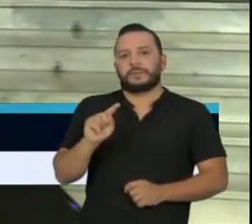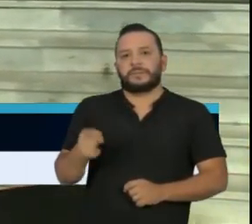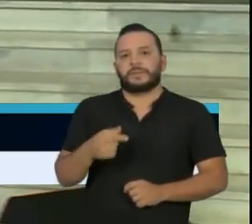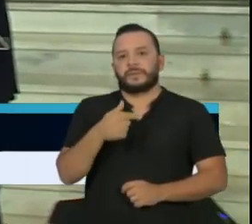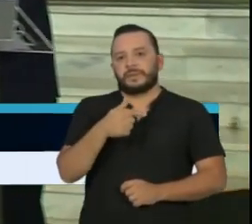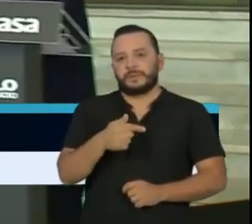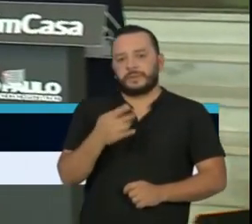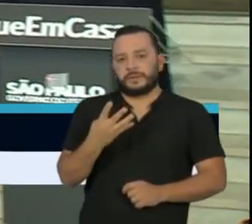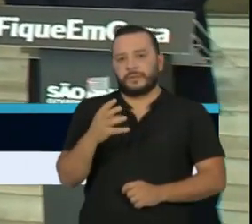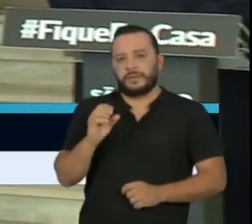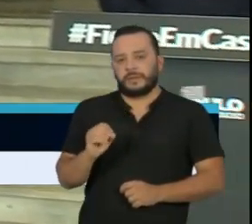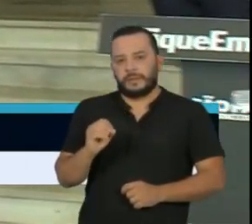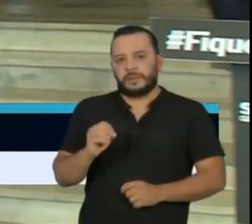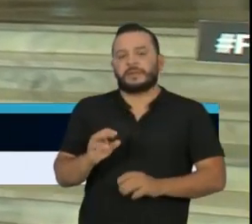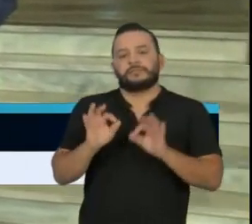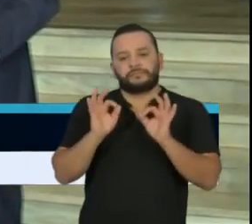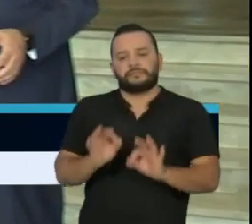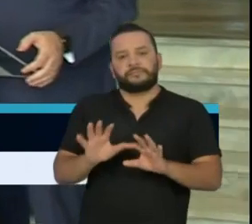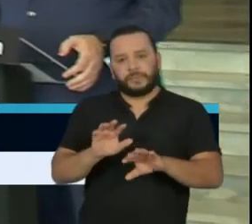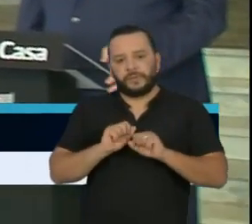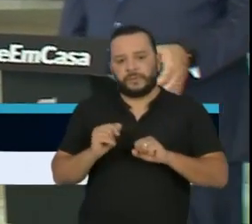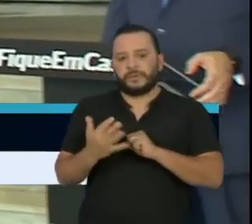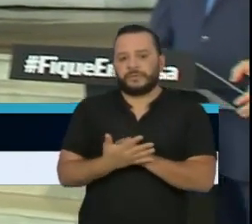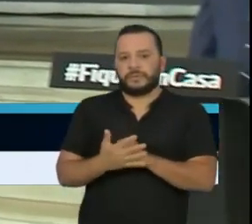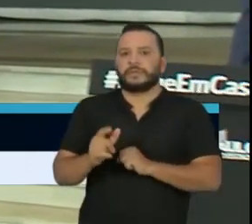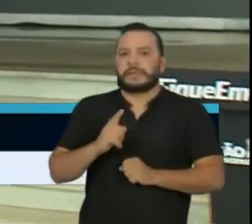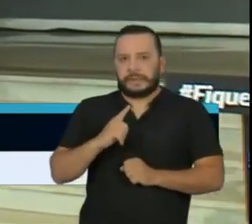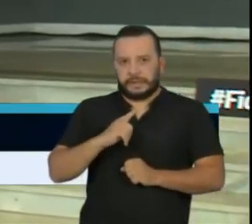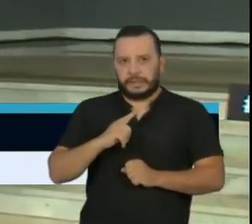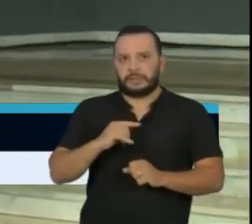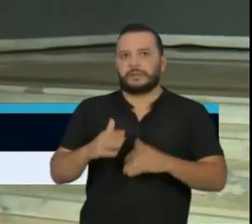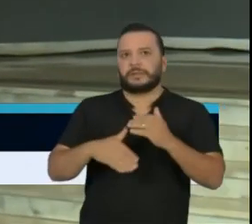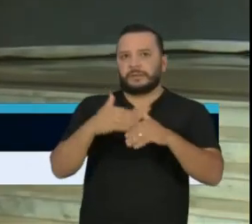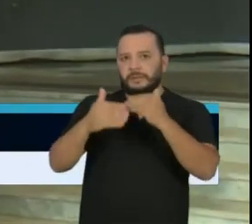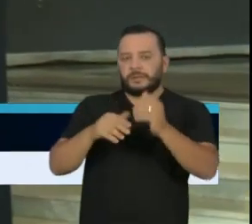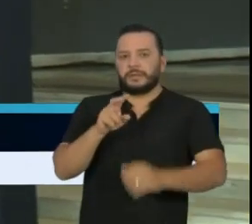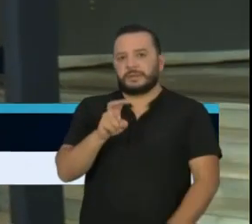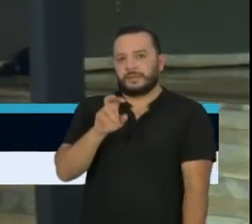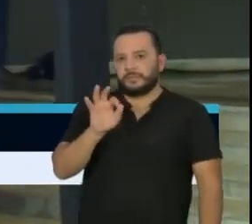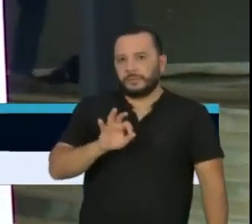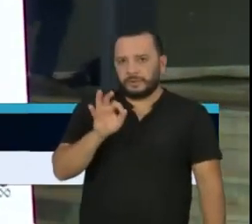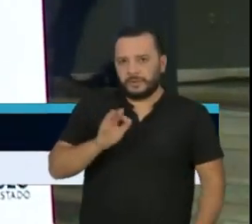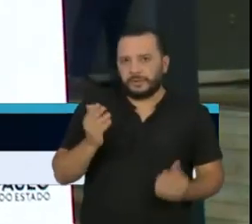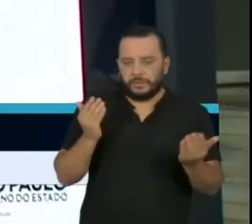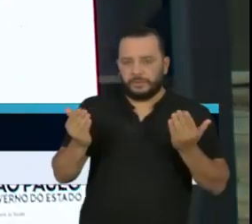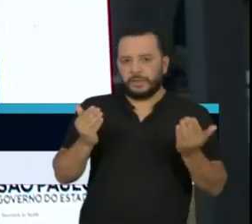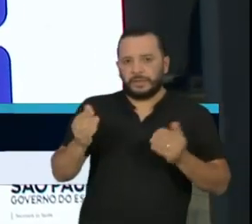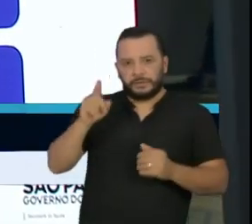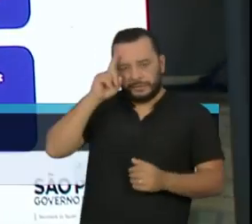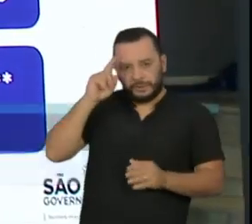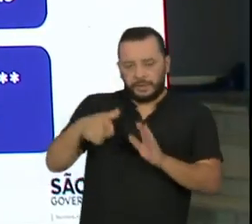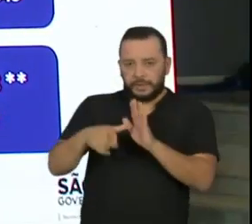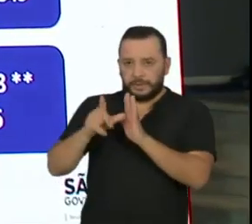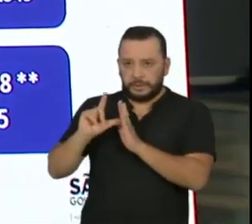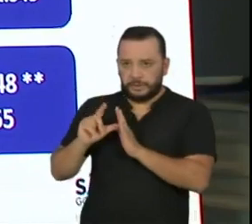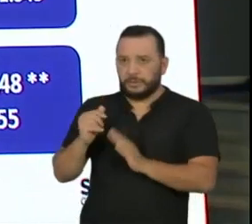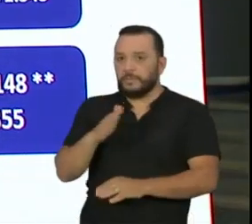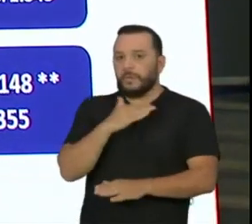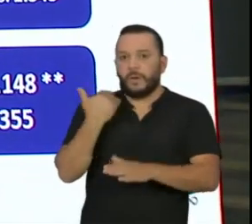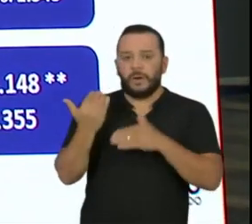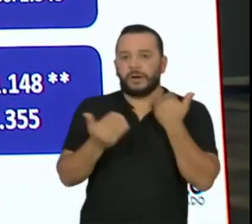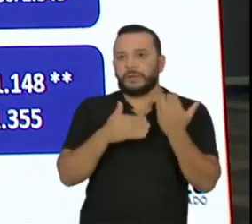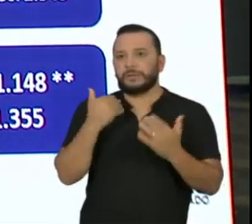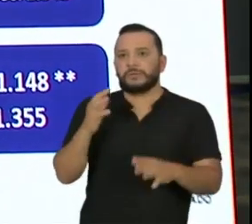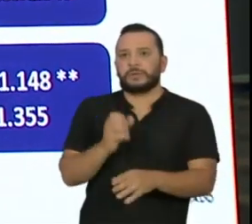16.740 casos confirmados, o que deu um crescimento de 5% em relação ao dia anterior. E óbitos